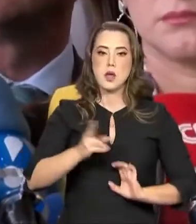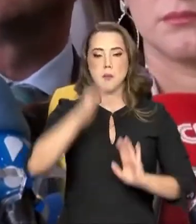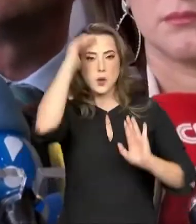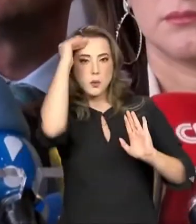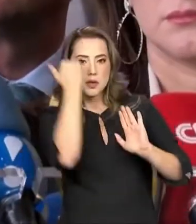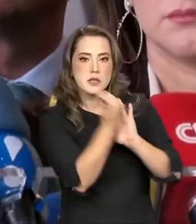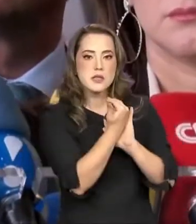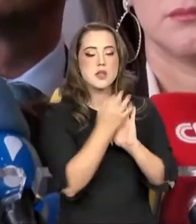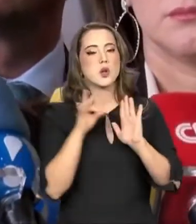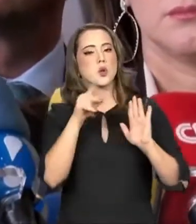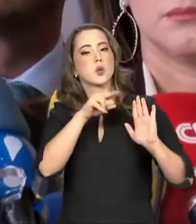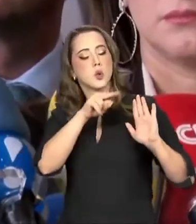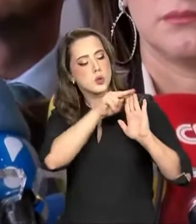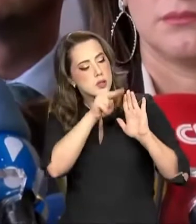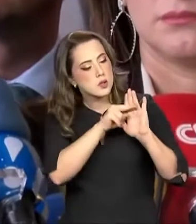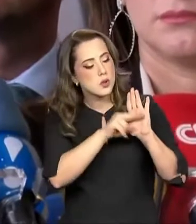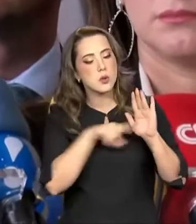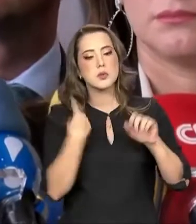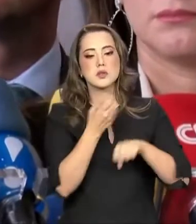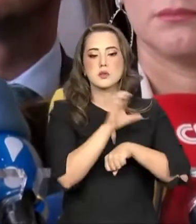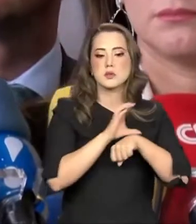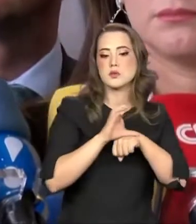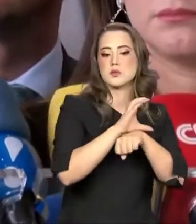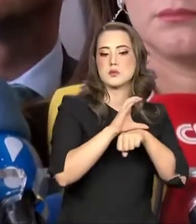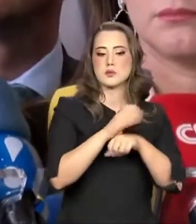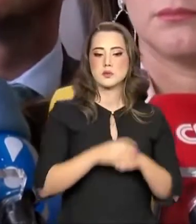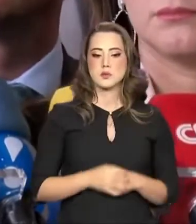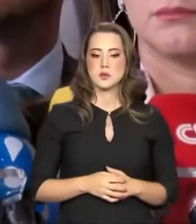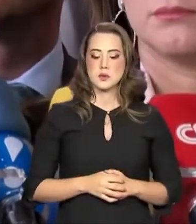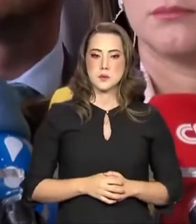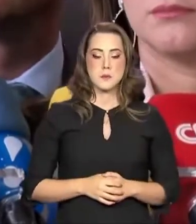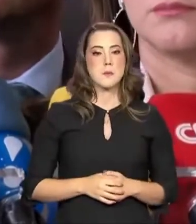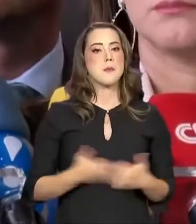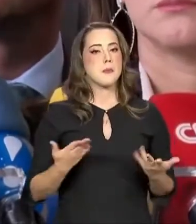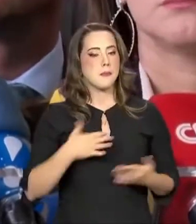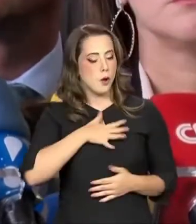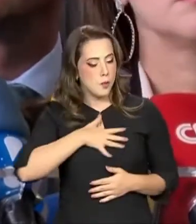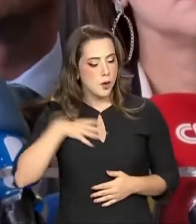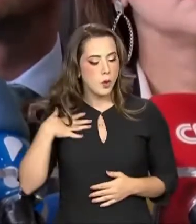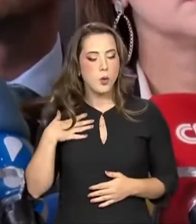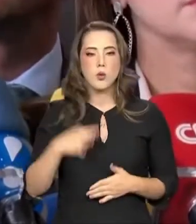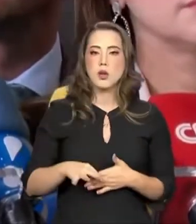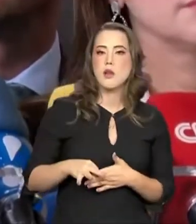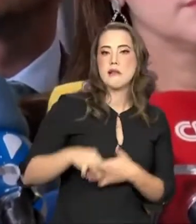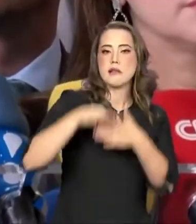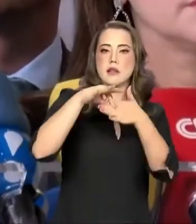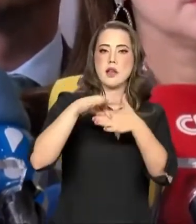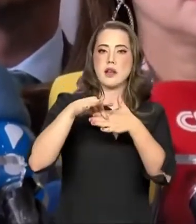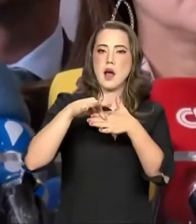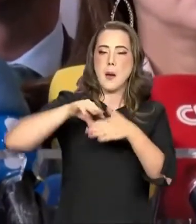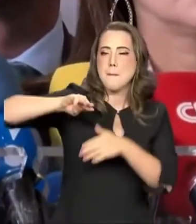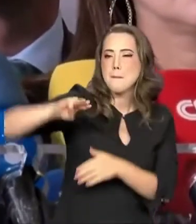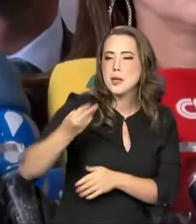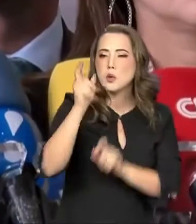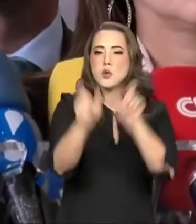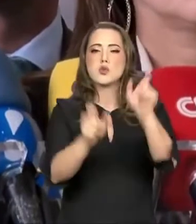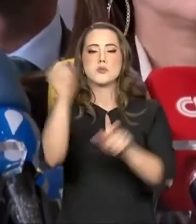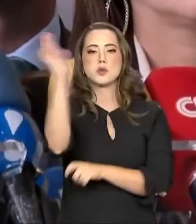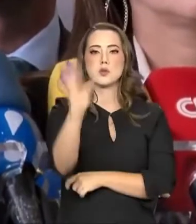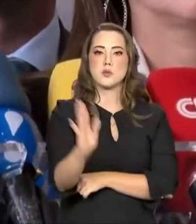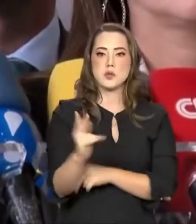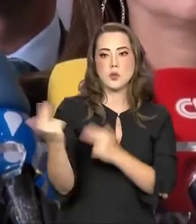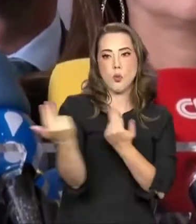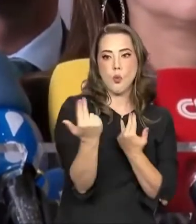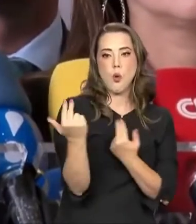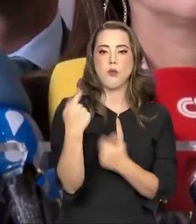mandamentos da nossa Constituição. É uma honra ser o líder de milhões de brasileiros que, como eu,